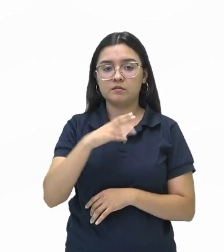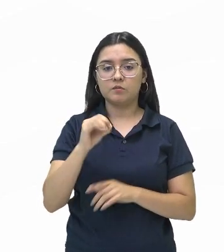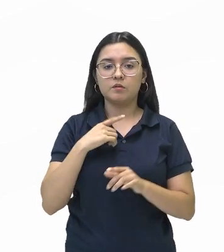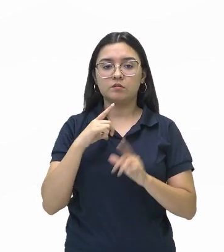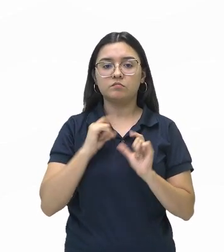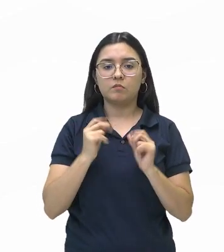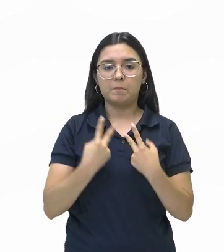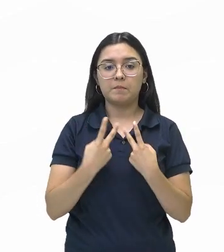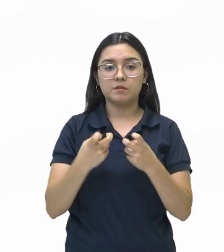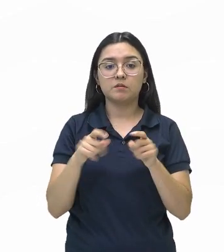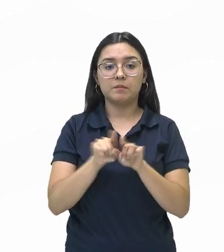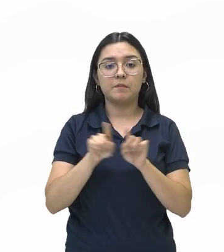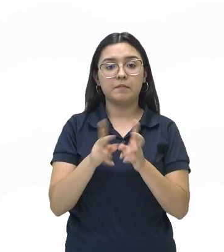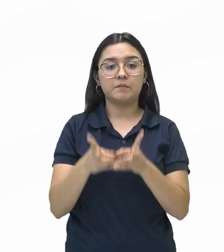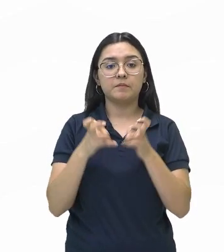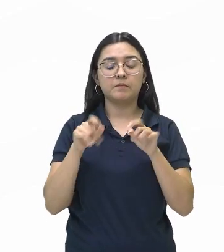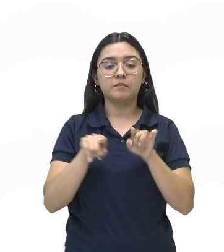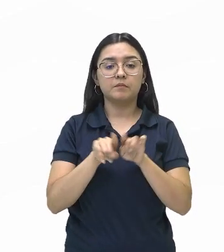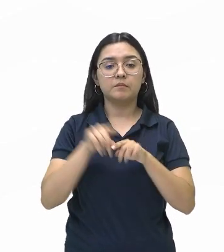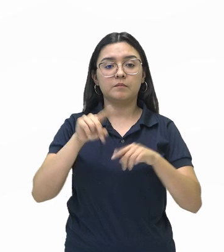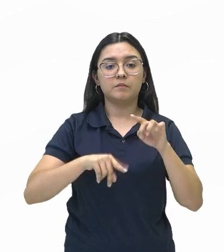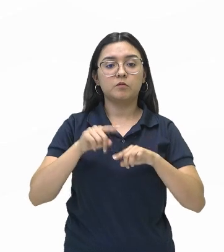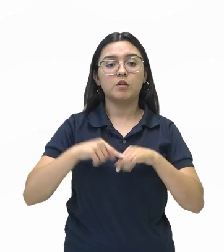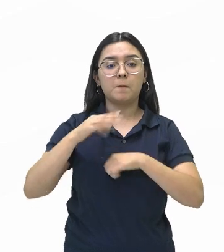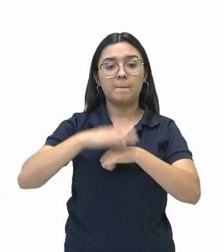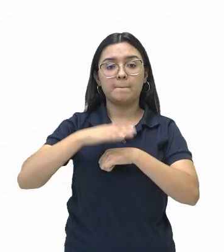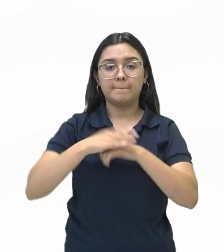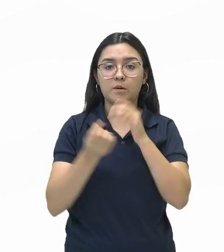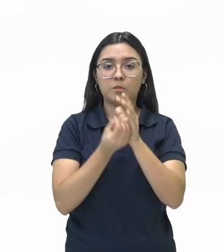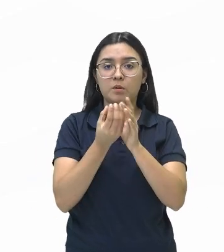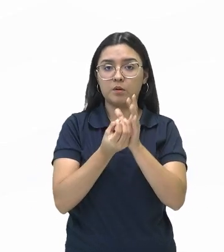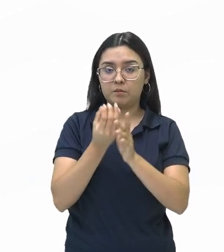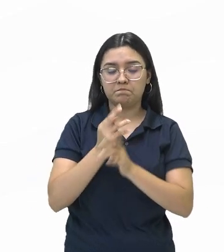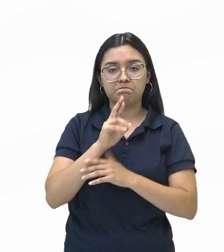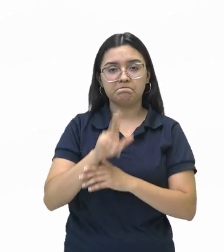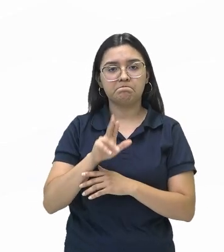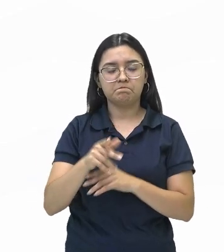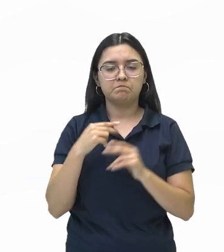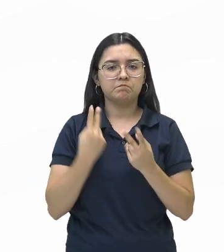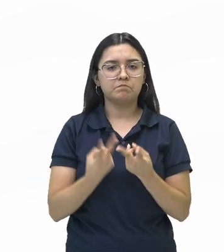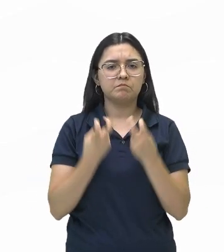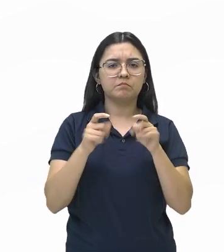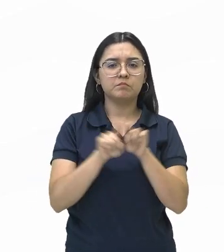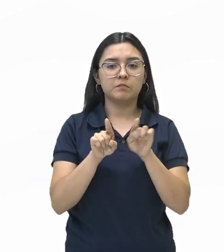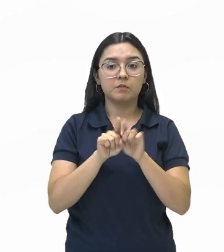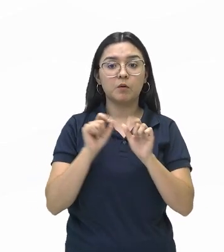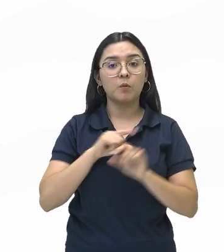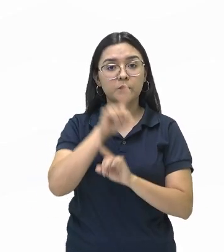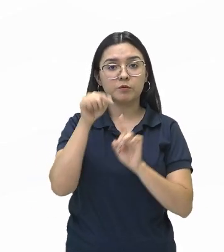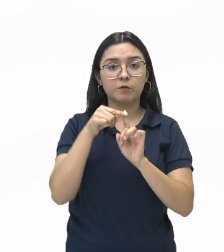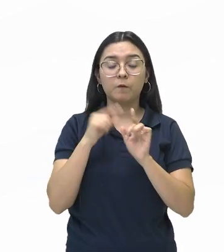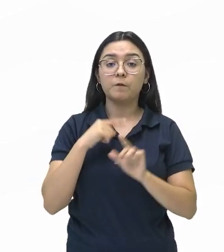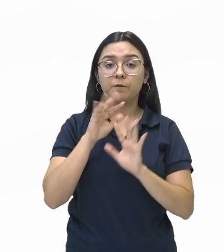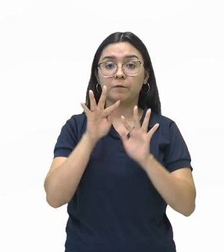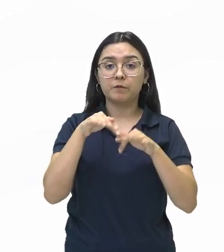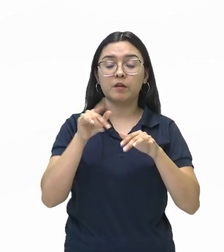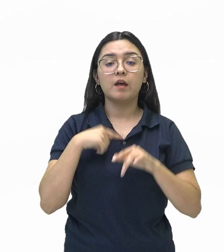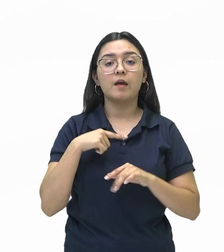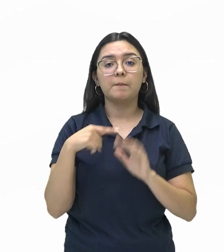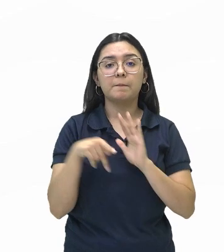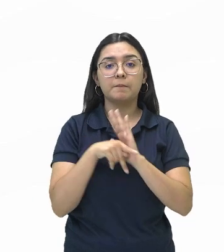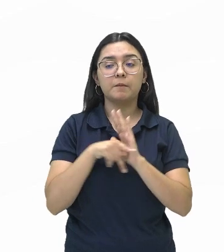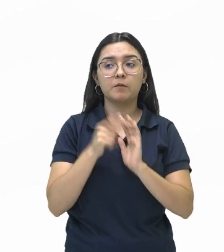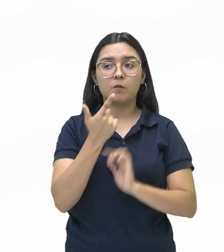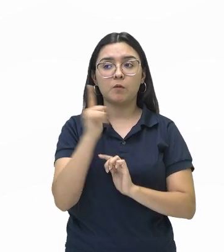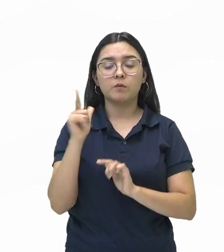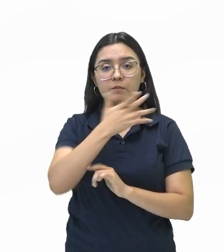não reconhece o produto como algo que ele criou. Pois o produto final é apropriado